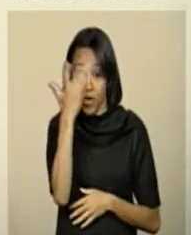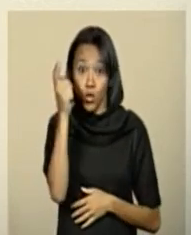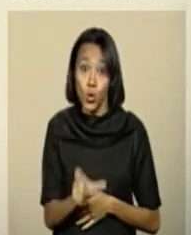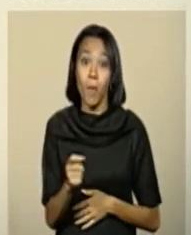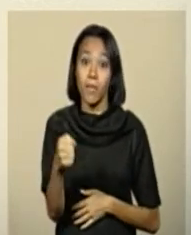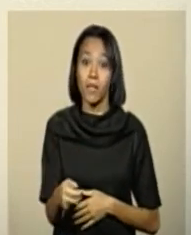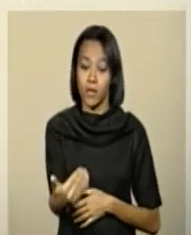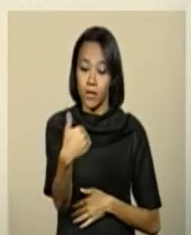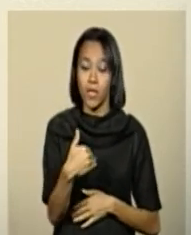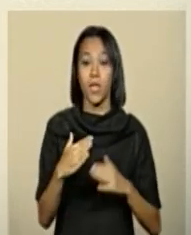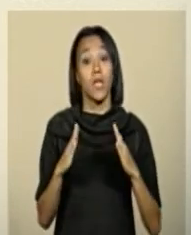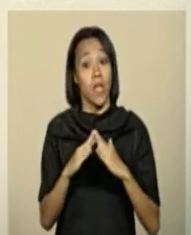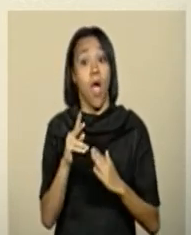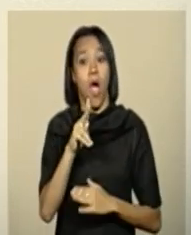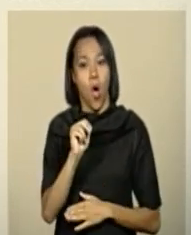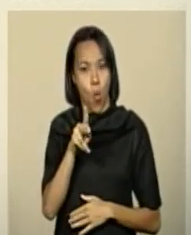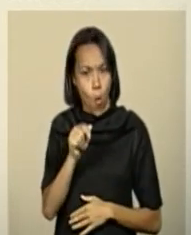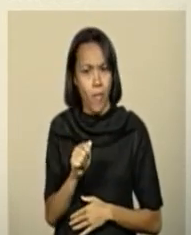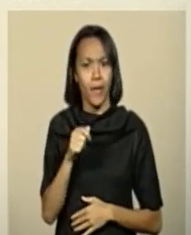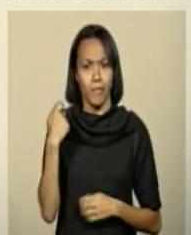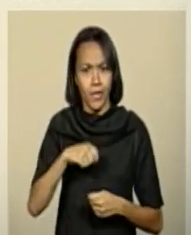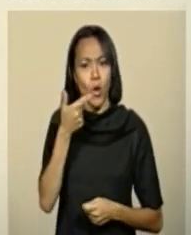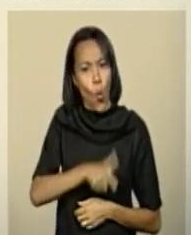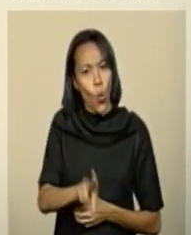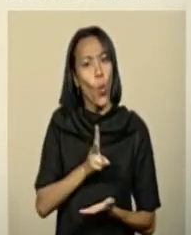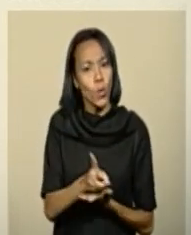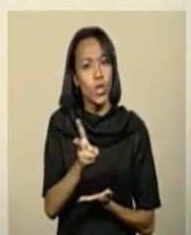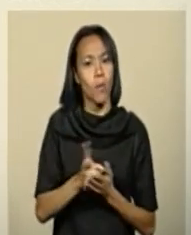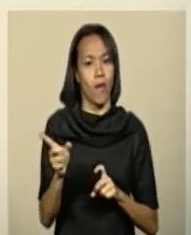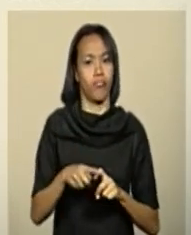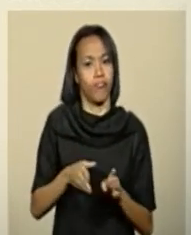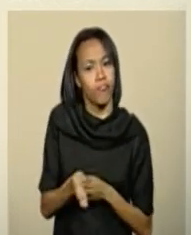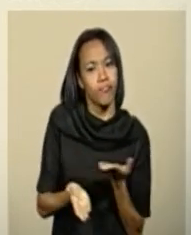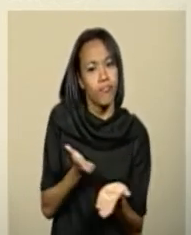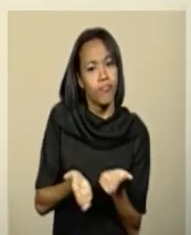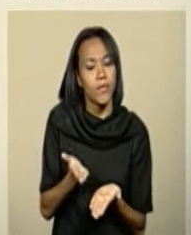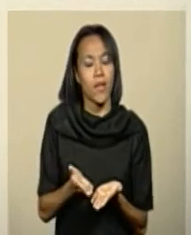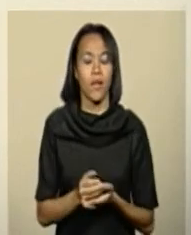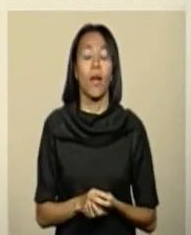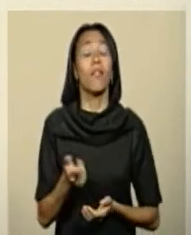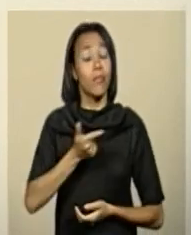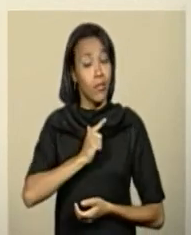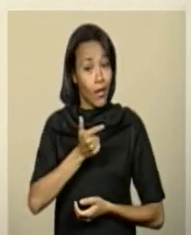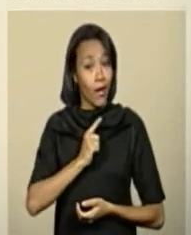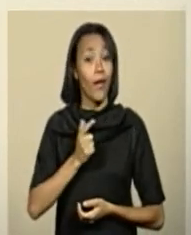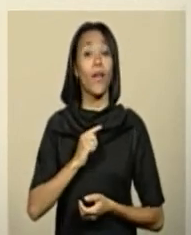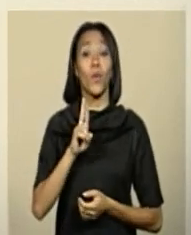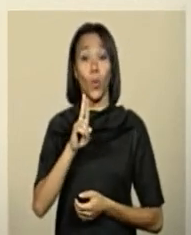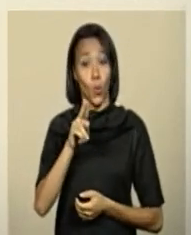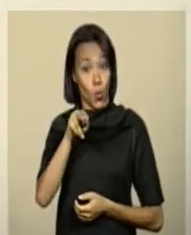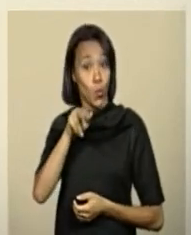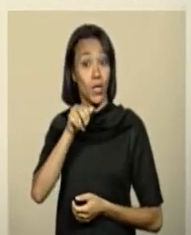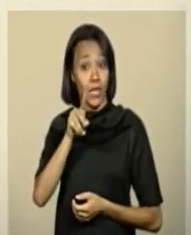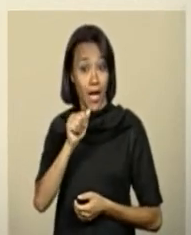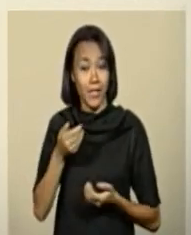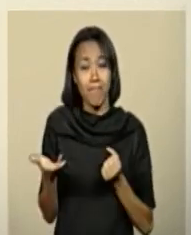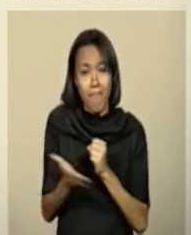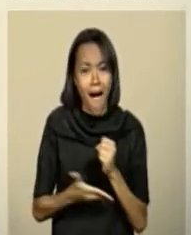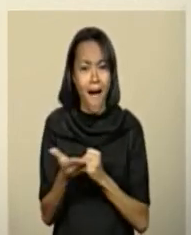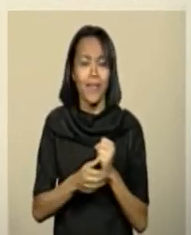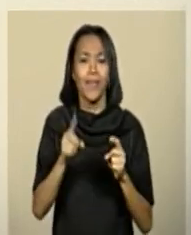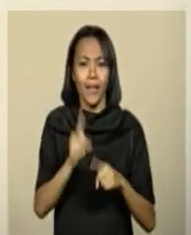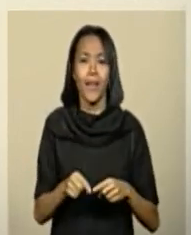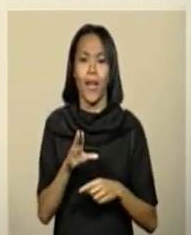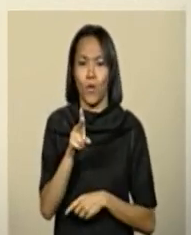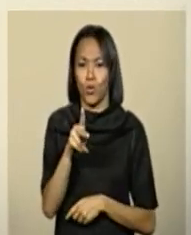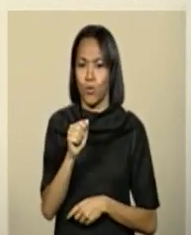precisa continuar o tratamento médico, Presidenta? Para esses casos, existem as unidades básicas de saúde, que são os postos